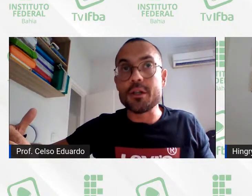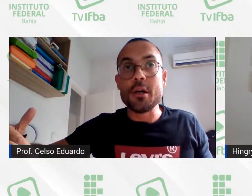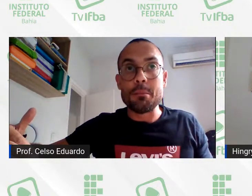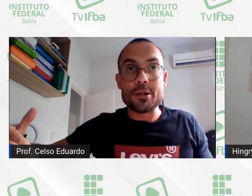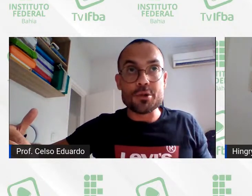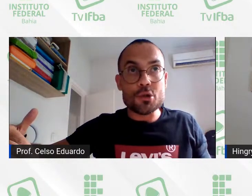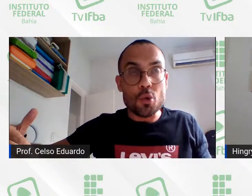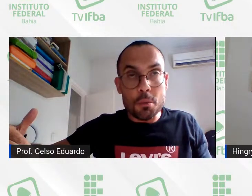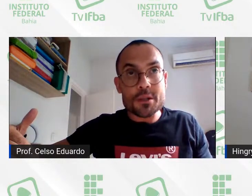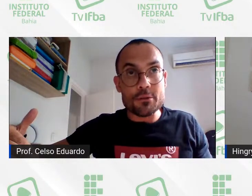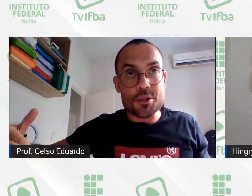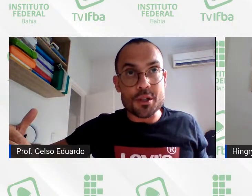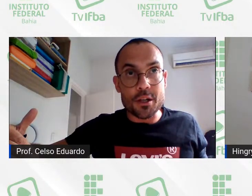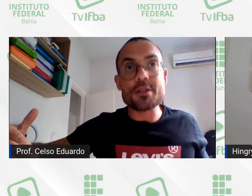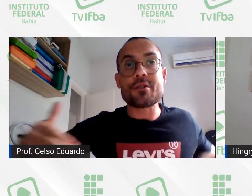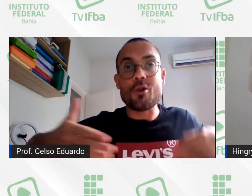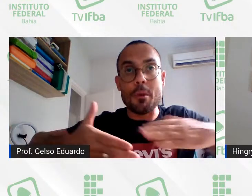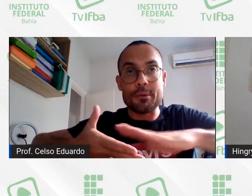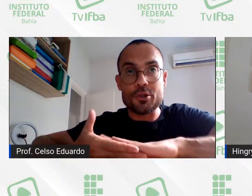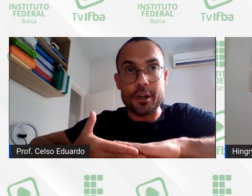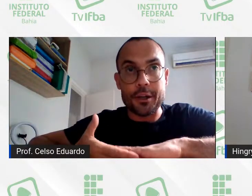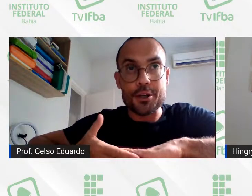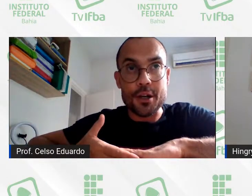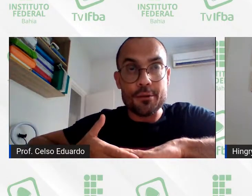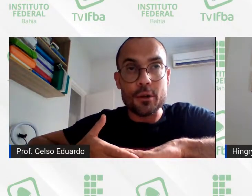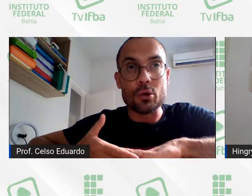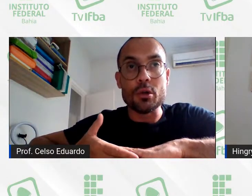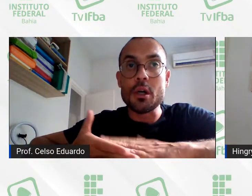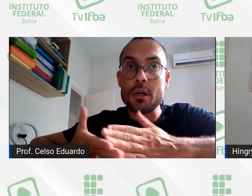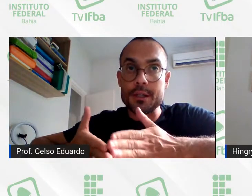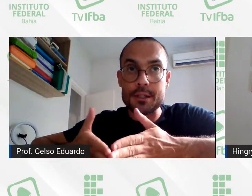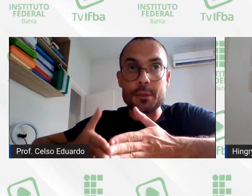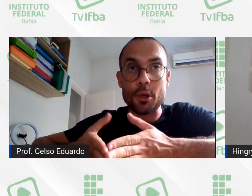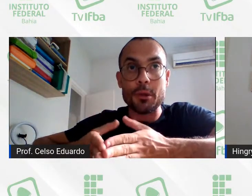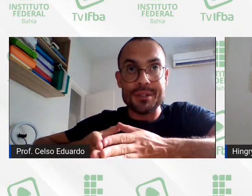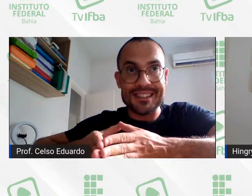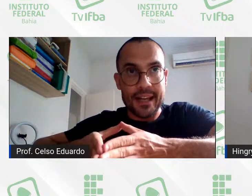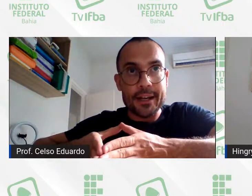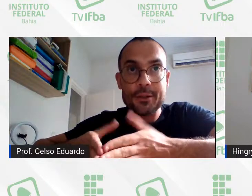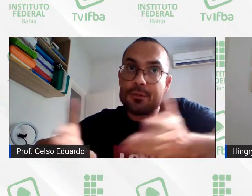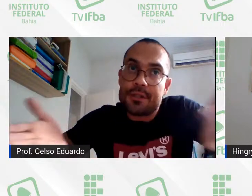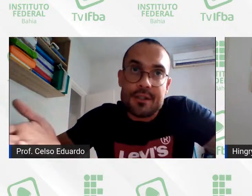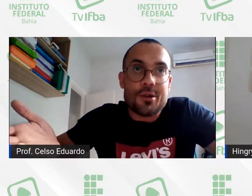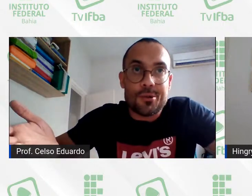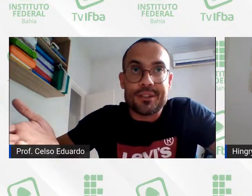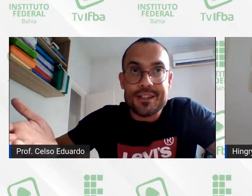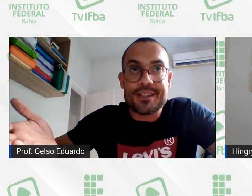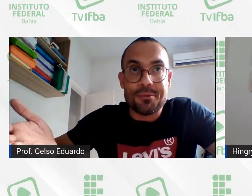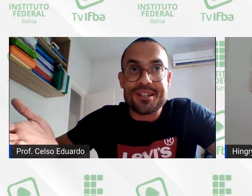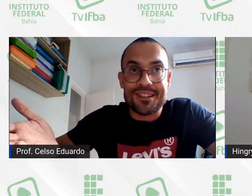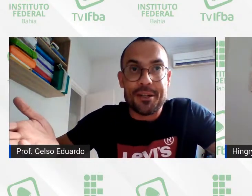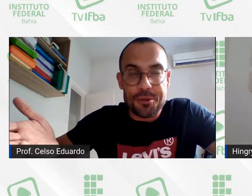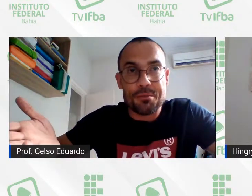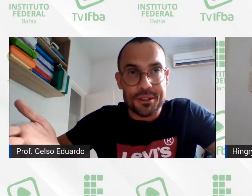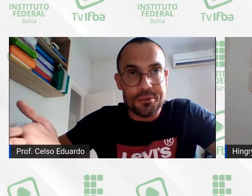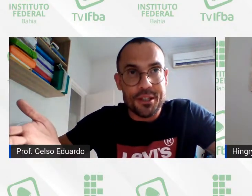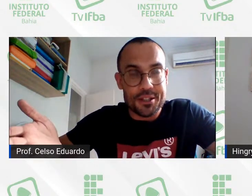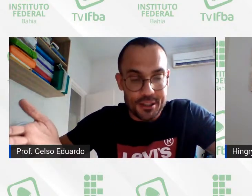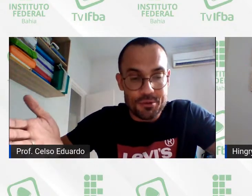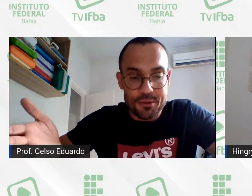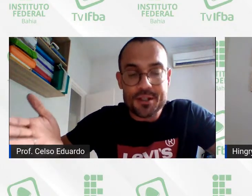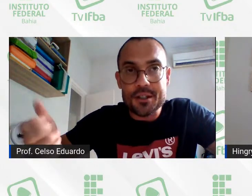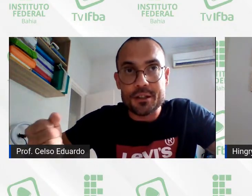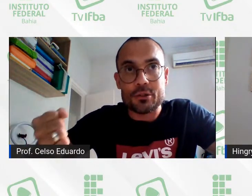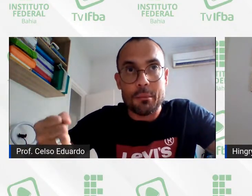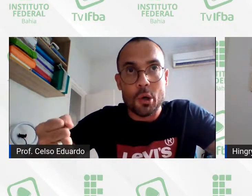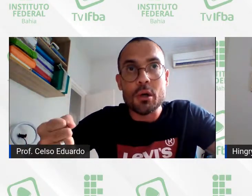agora. Gente, peço desculpas a vocês, como a professora Ingrid já falou, existem problemas técnicos, isso acontece ainda mais em tempos de